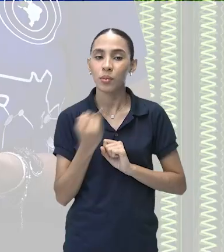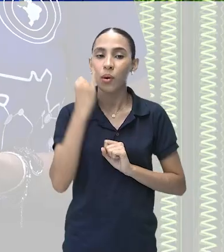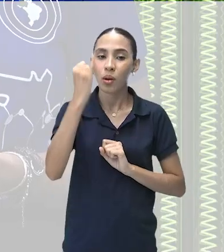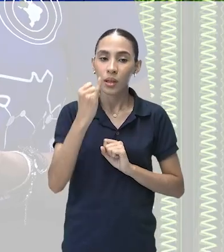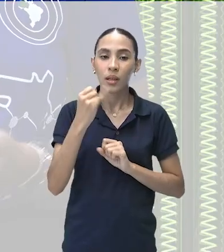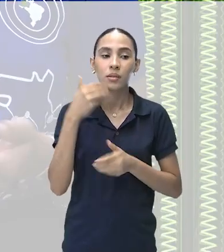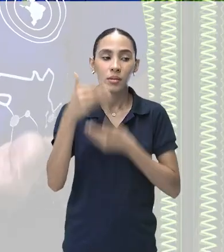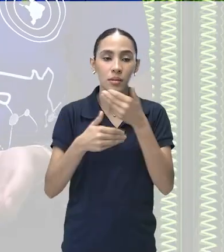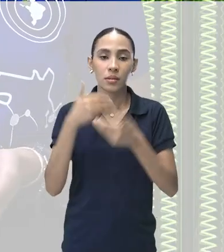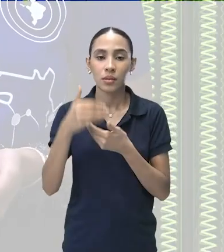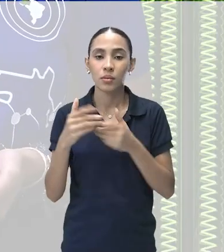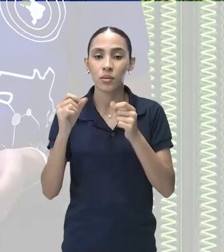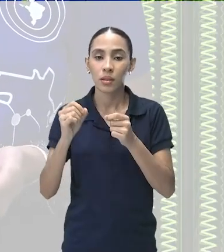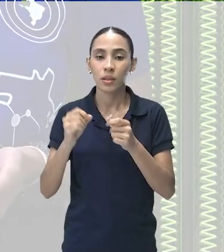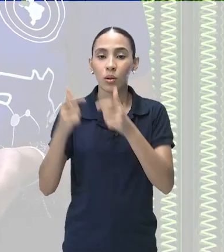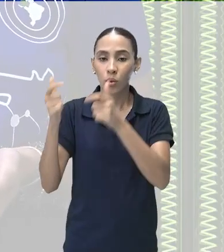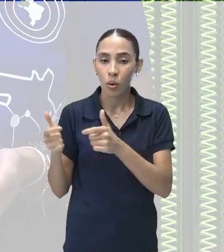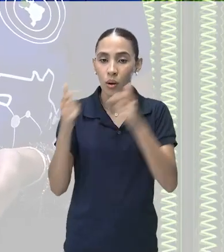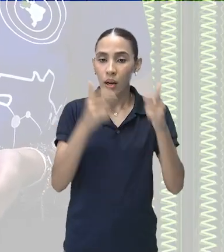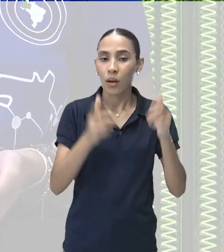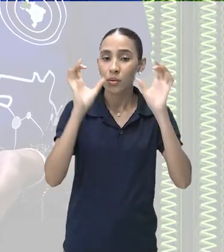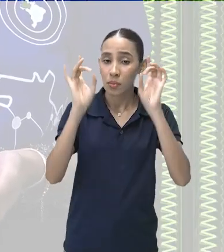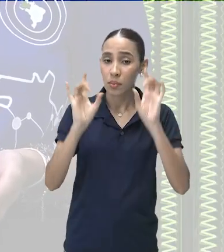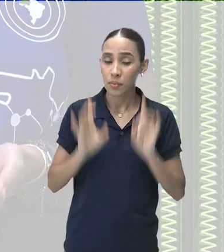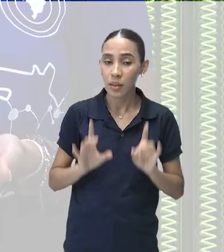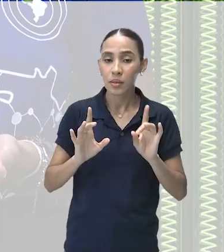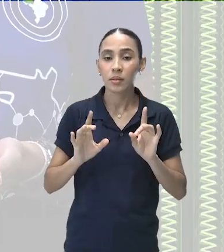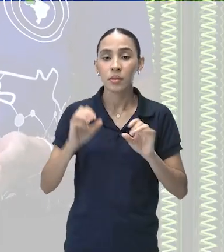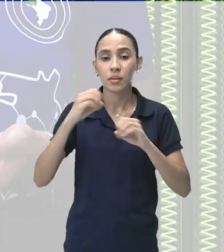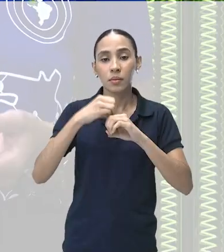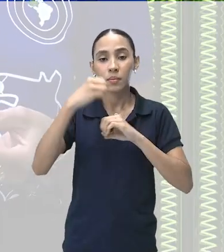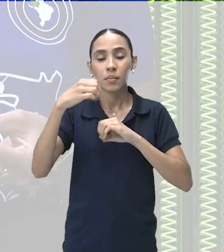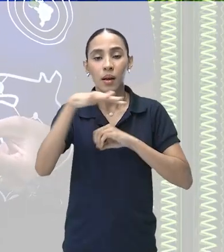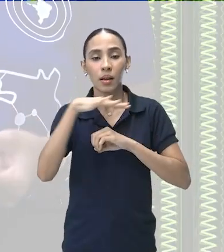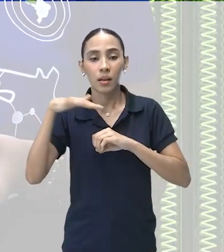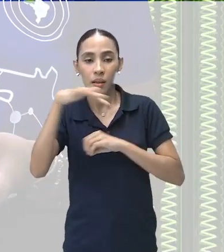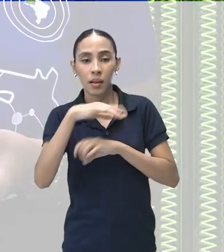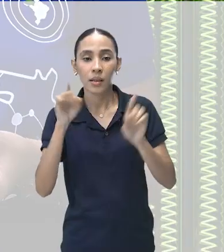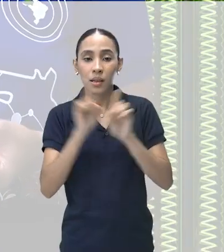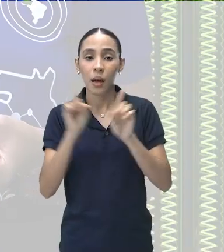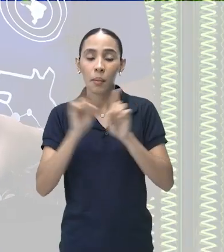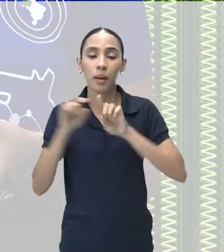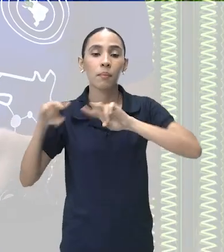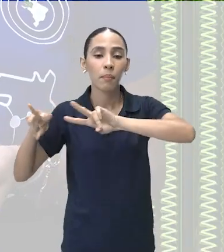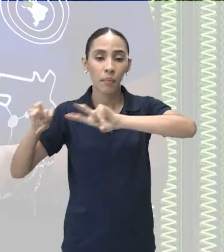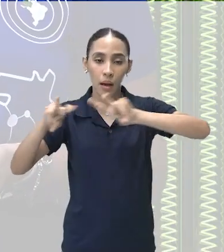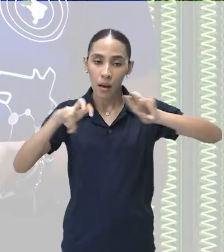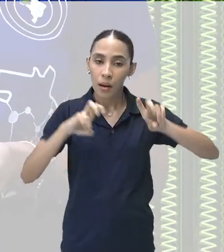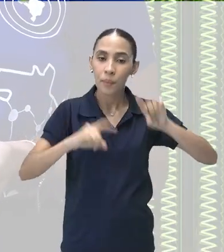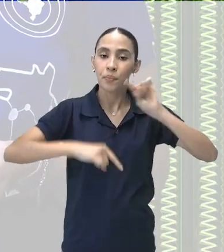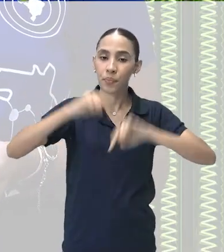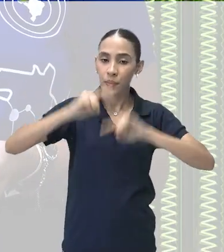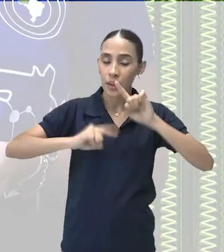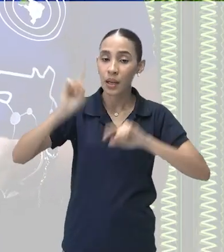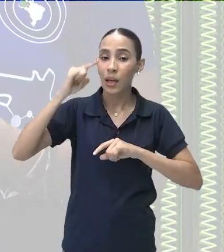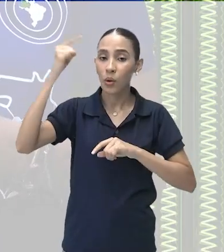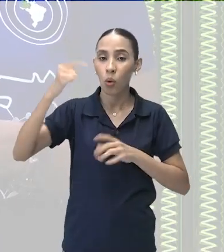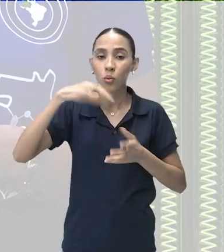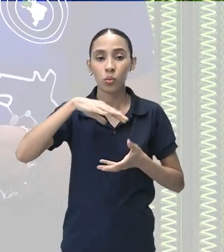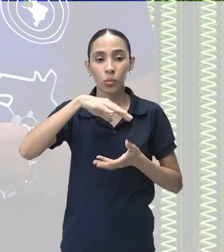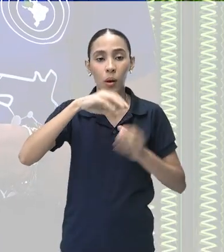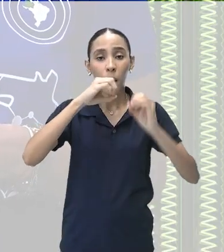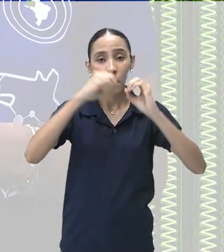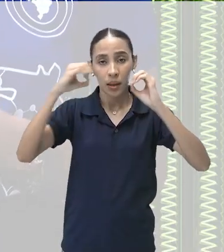para a construção de habitats espaciais, bem como na exploração de recursos em outros